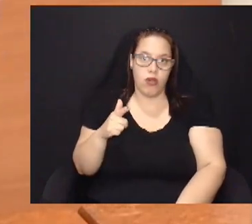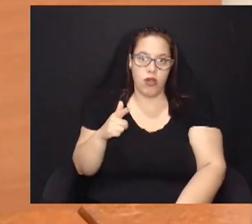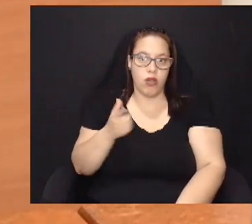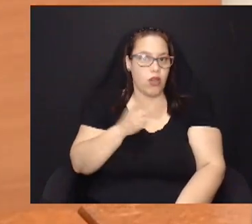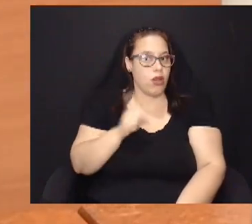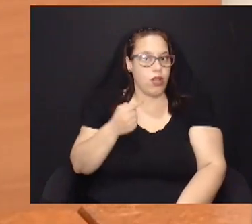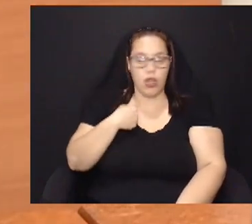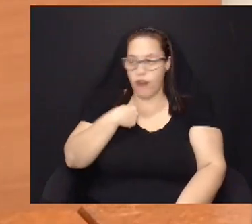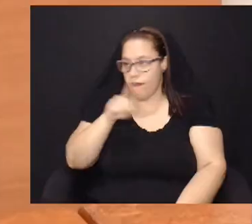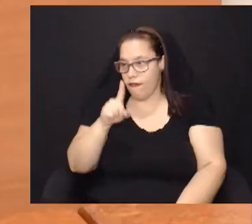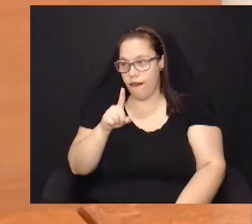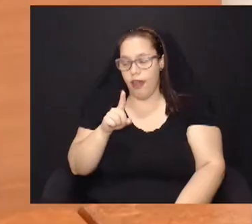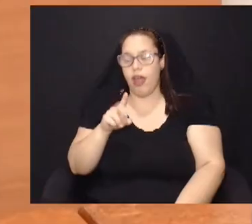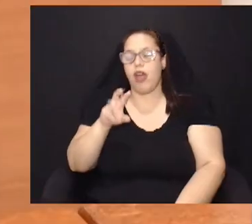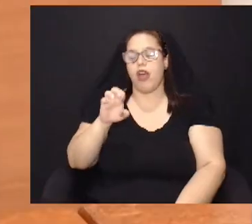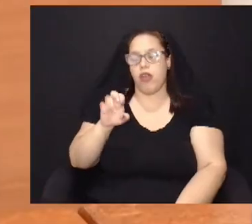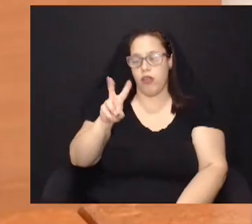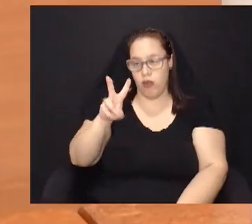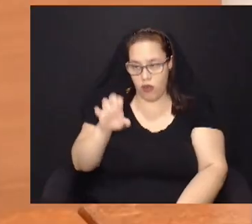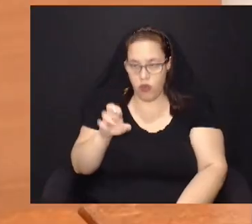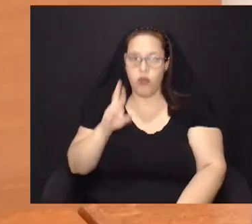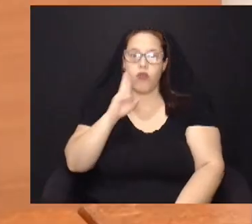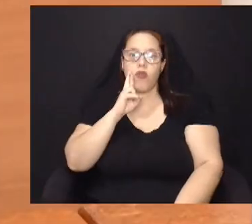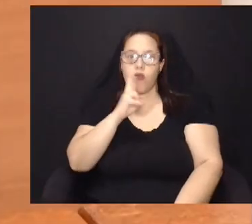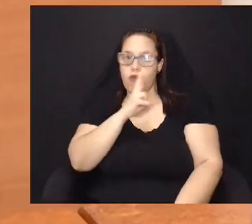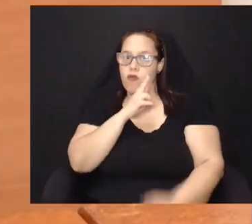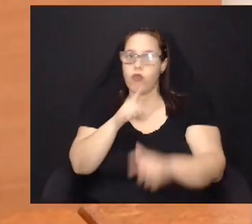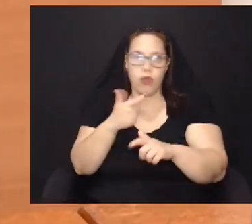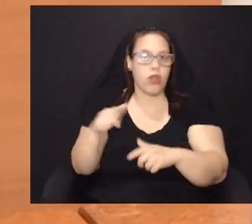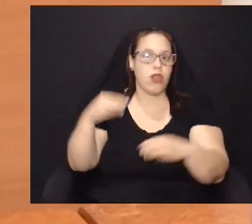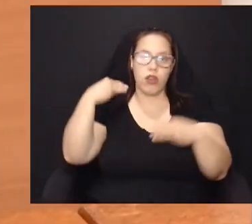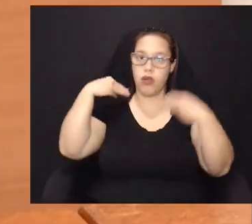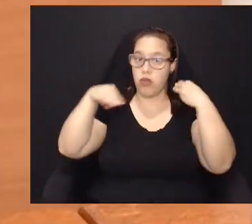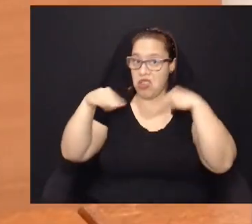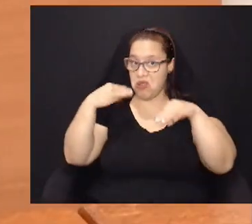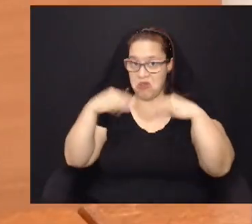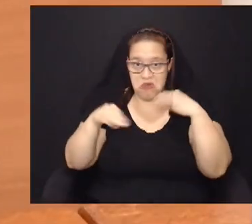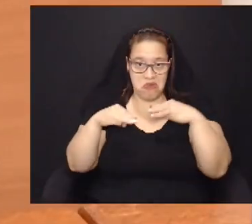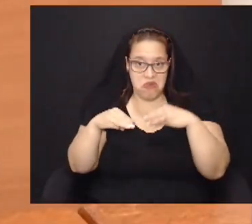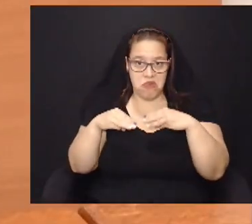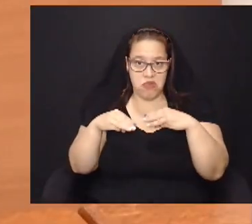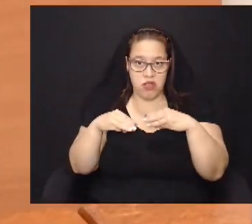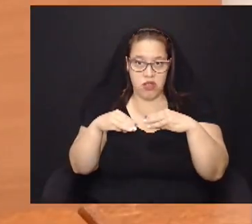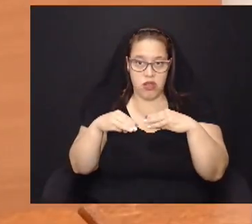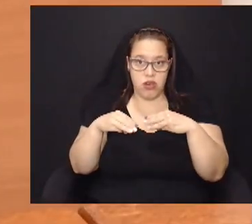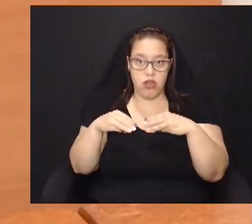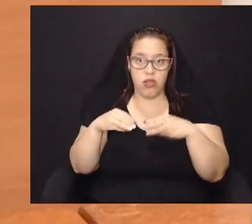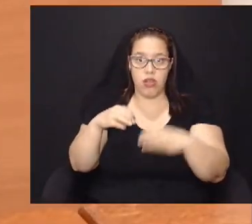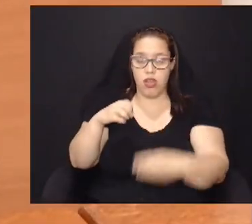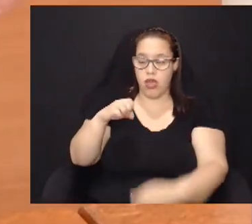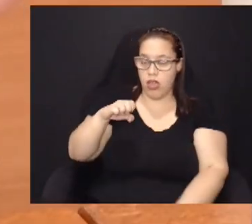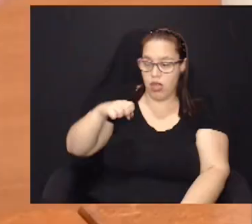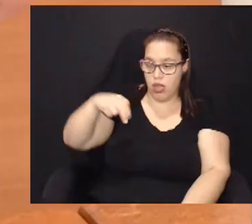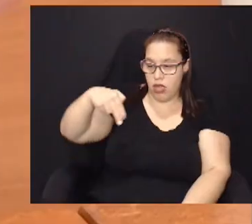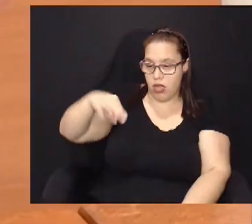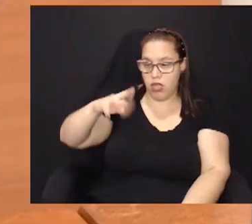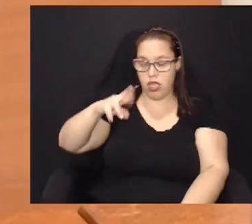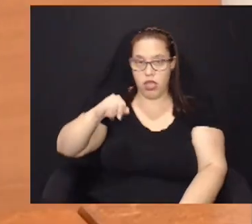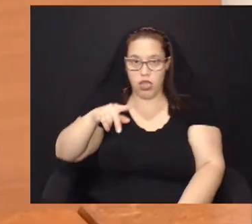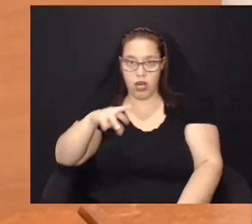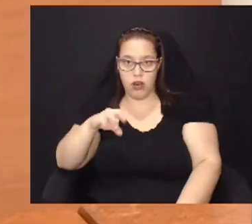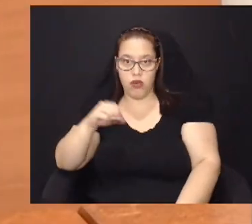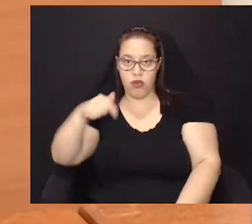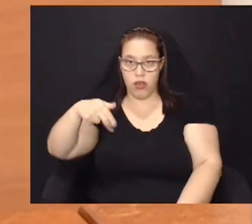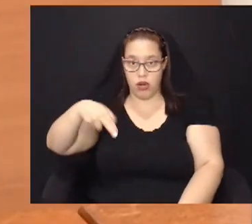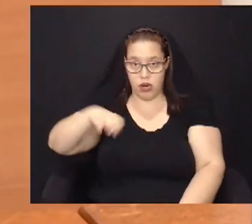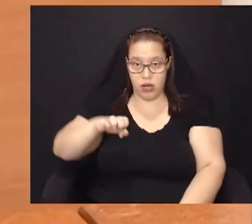Wave, correto? Então, eu tenho o meu restaurante, não tenho música, não vou para o entretenimento, eu tenho um KNAI, então eu não preciso do